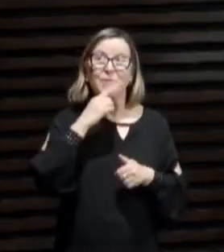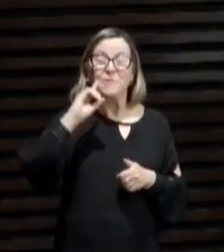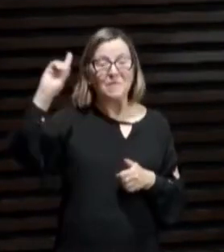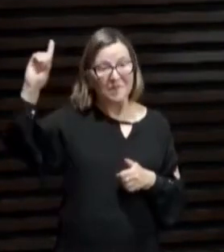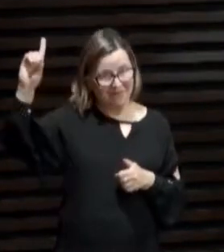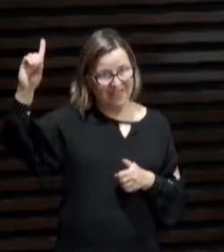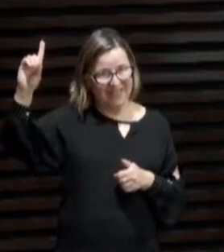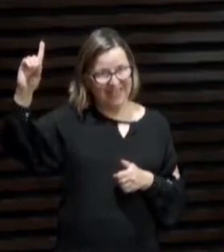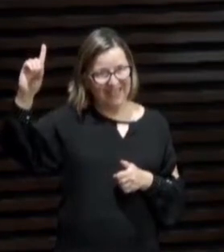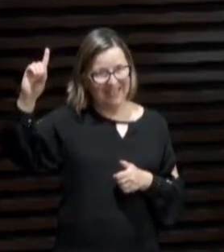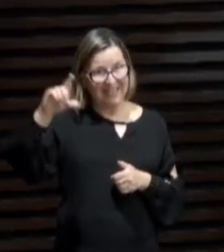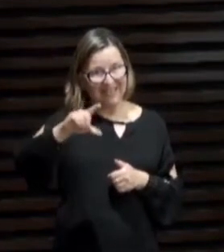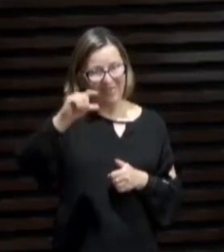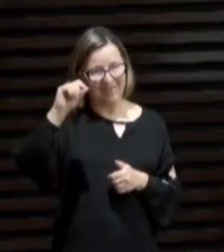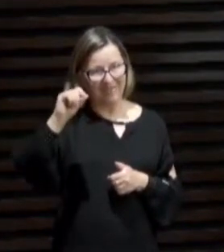Mas